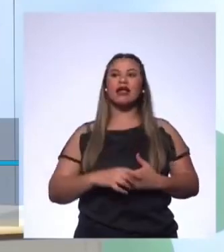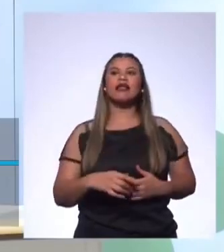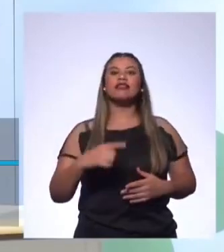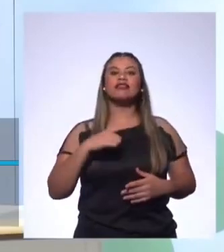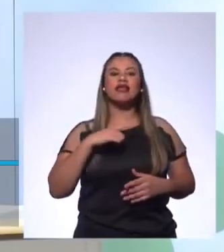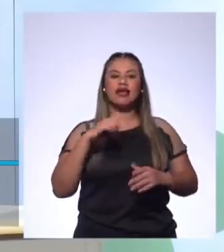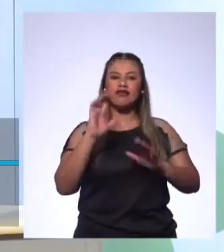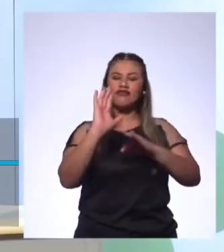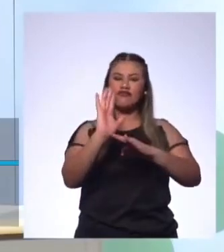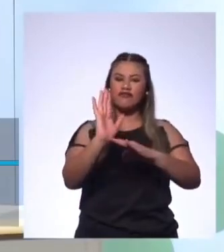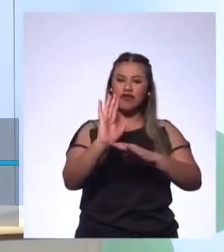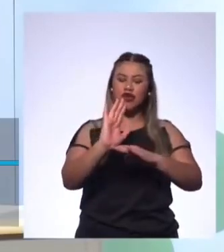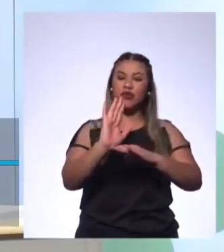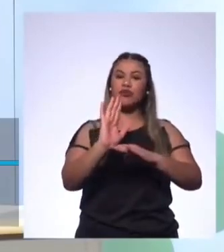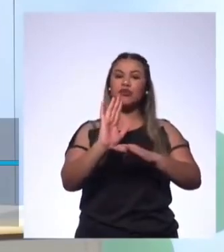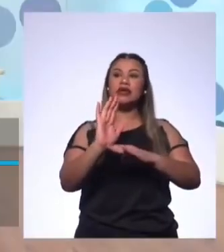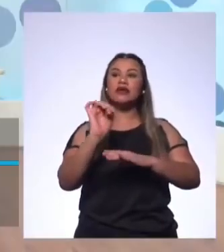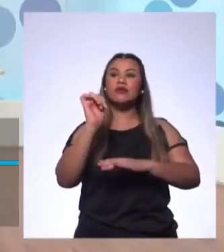por homem para